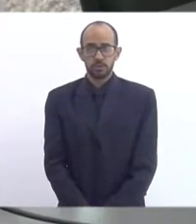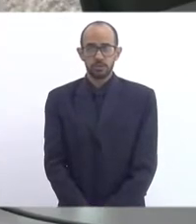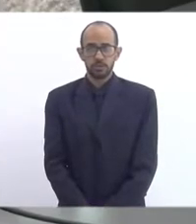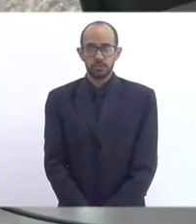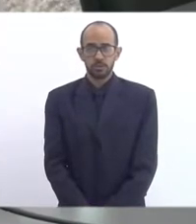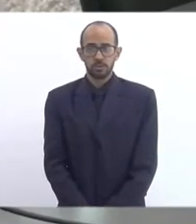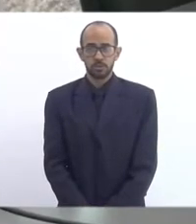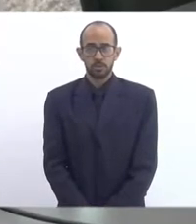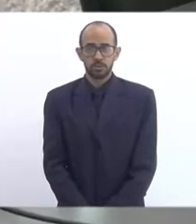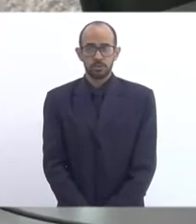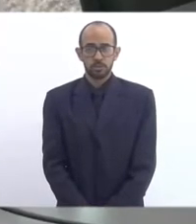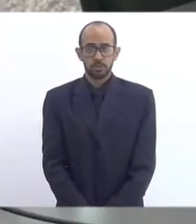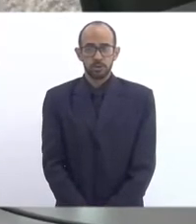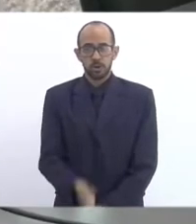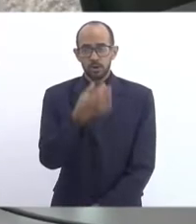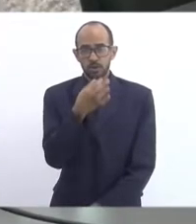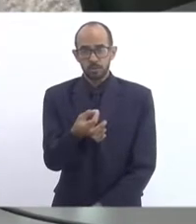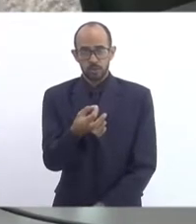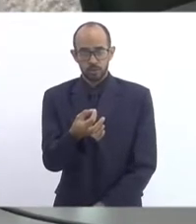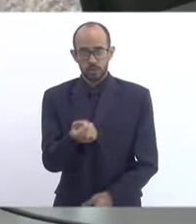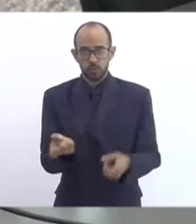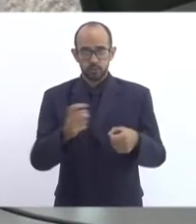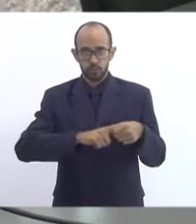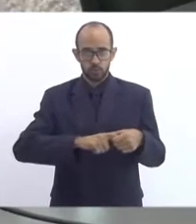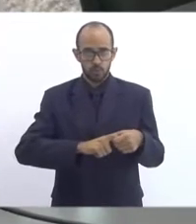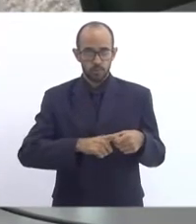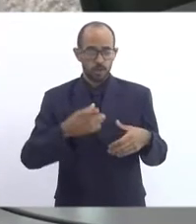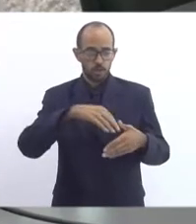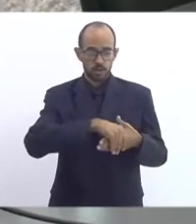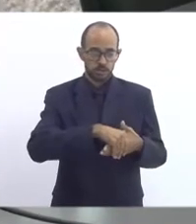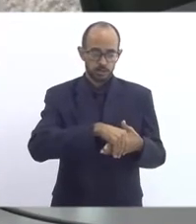O parecer, deputado Luiz Paulo, voltou pela anexação